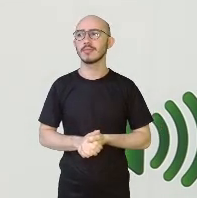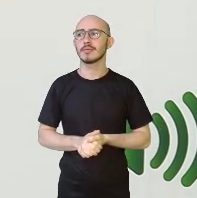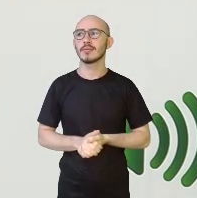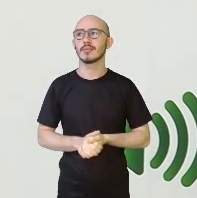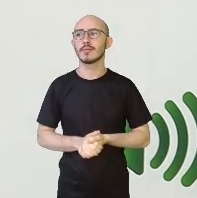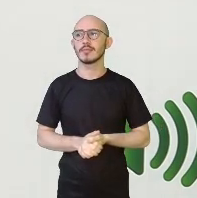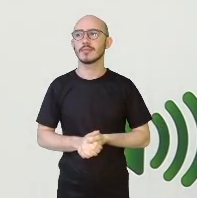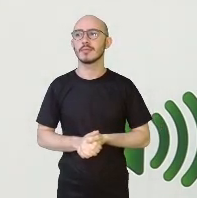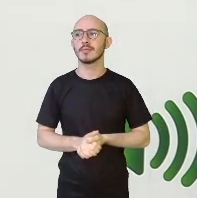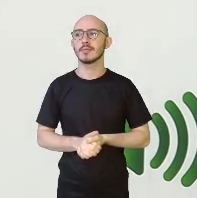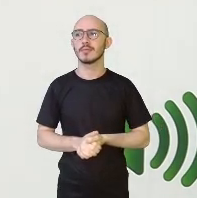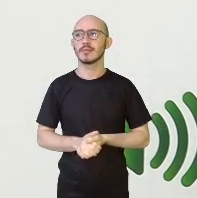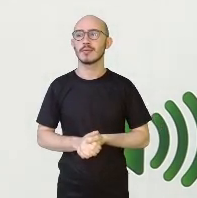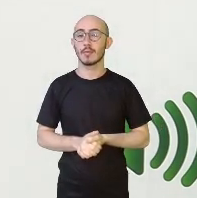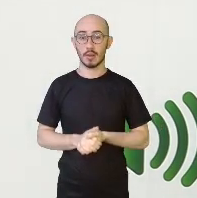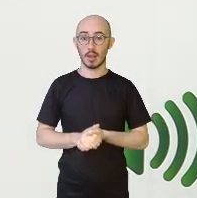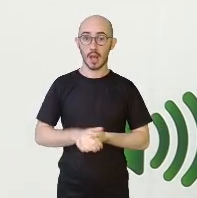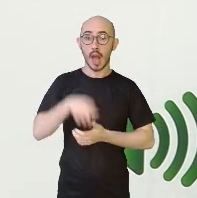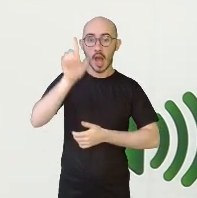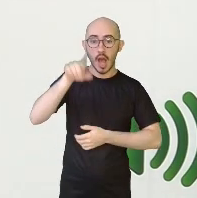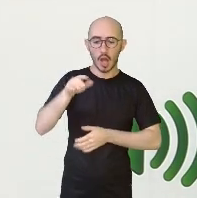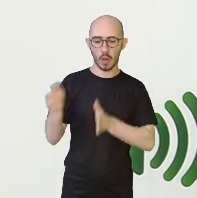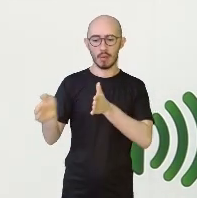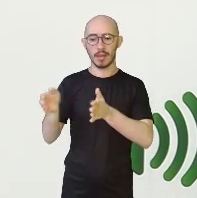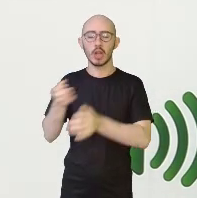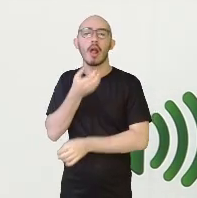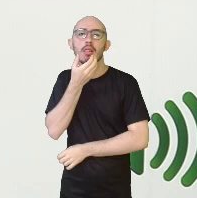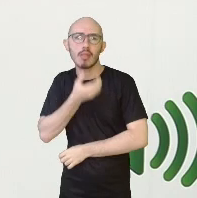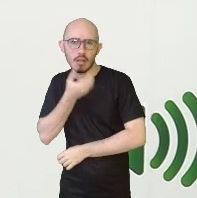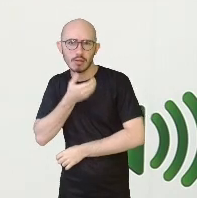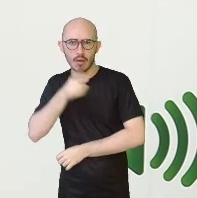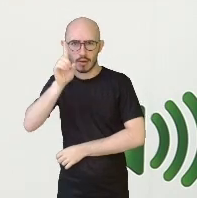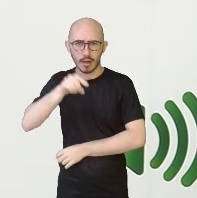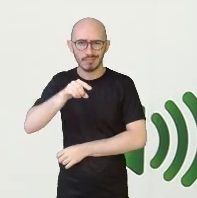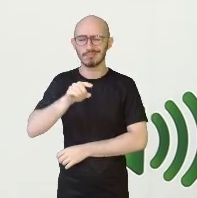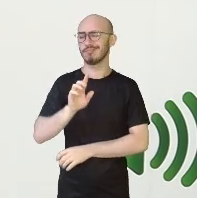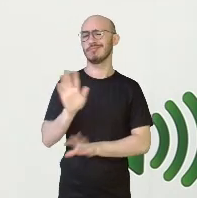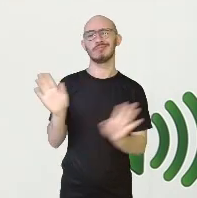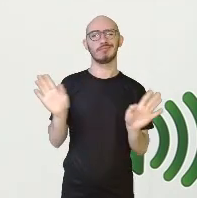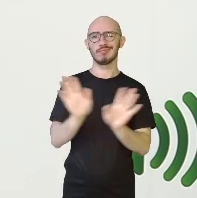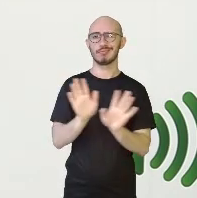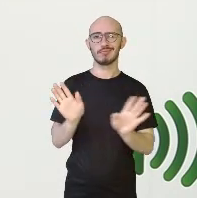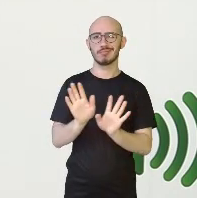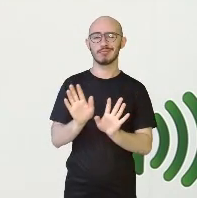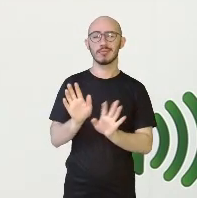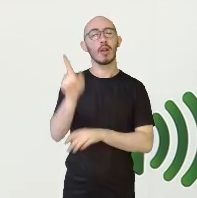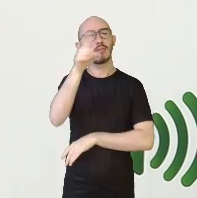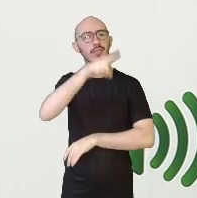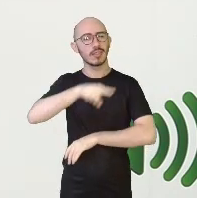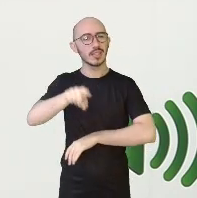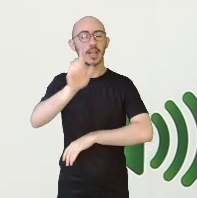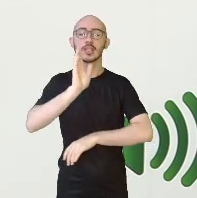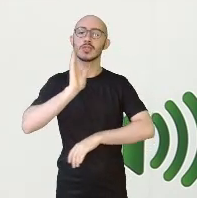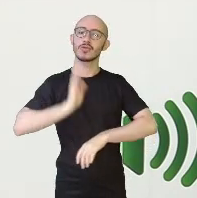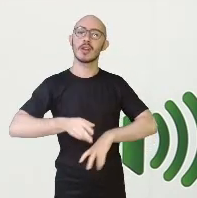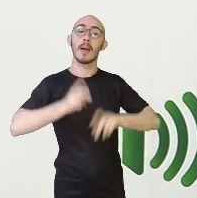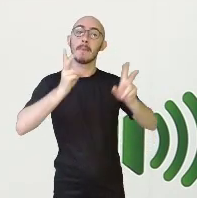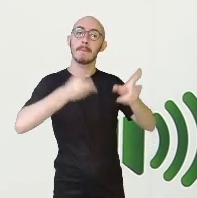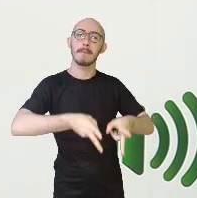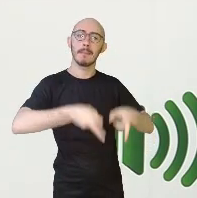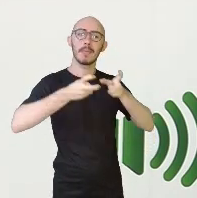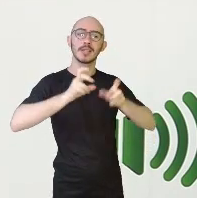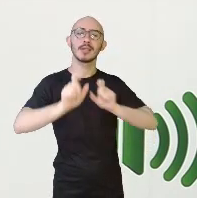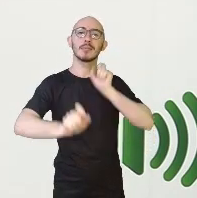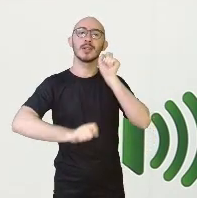Não. É no Natal que a gente está ouvindo o frevo? Não. Já deu para perceber que o frevo,